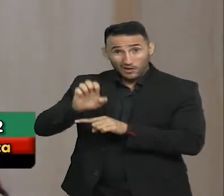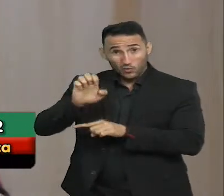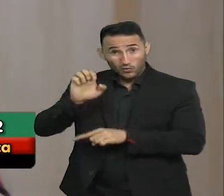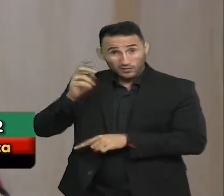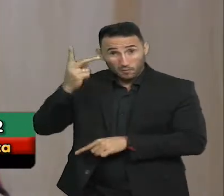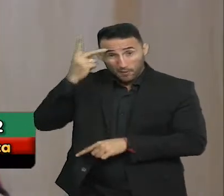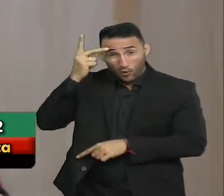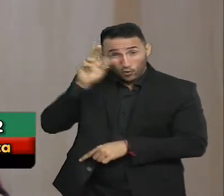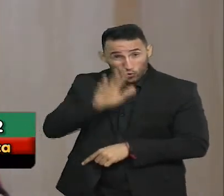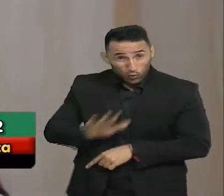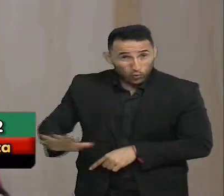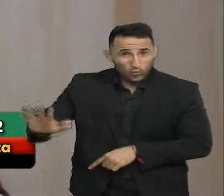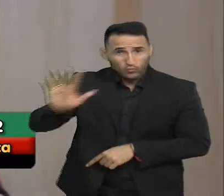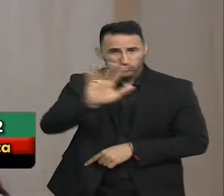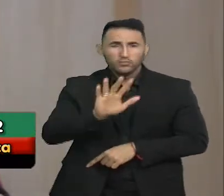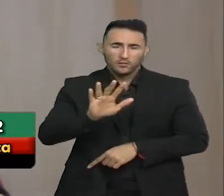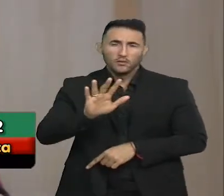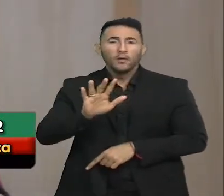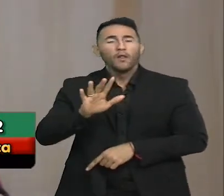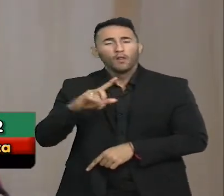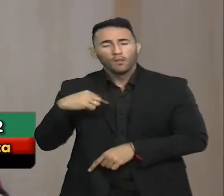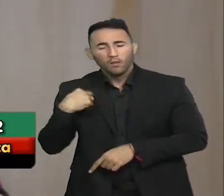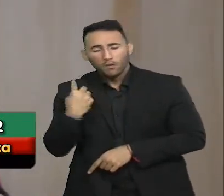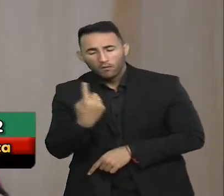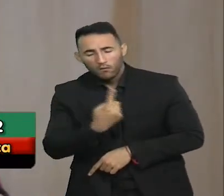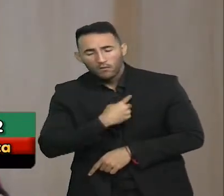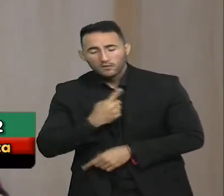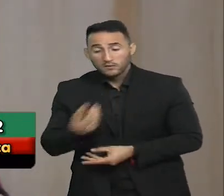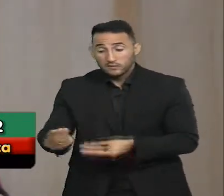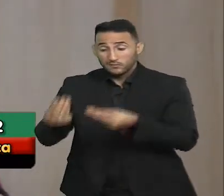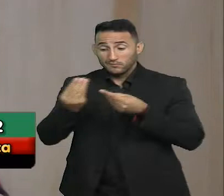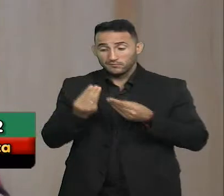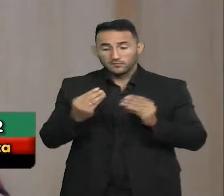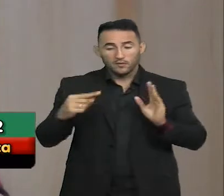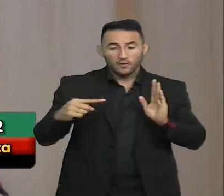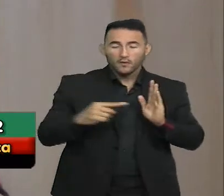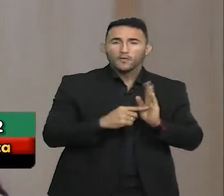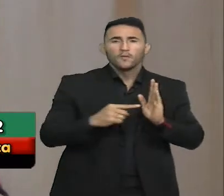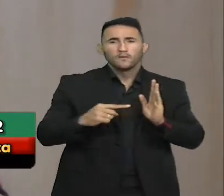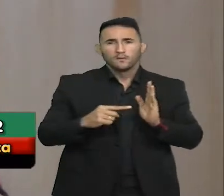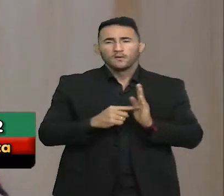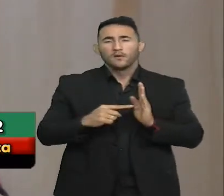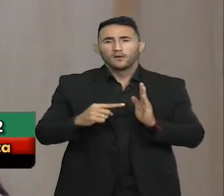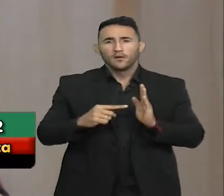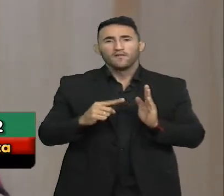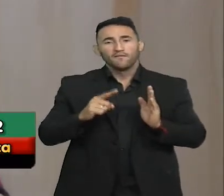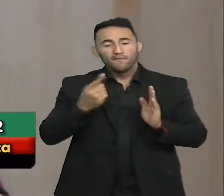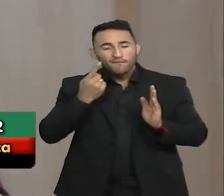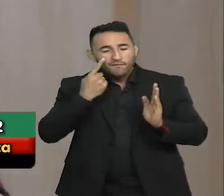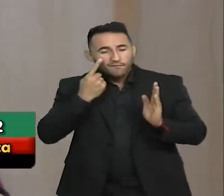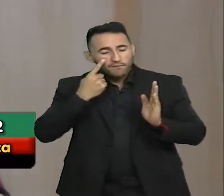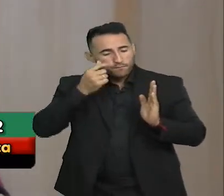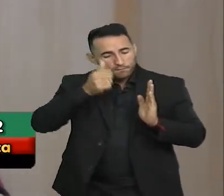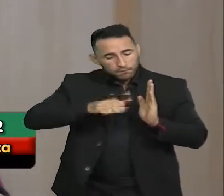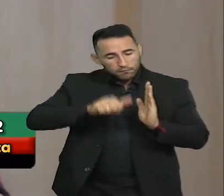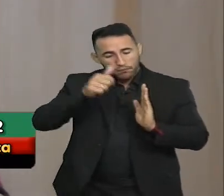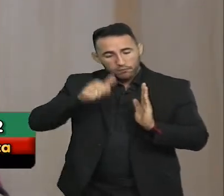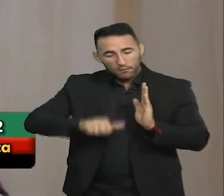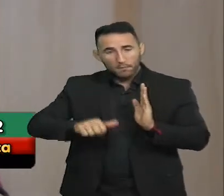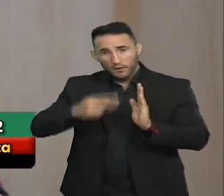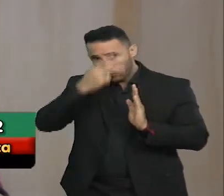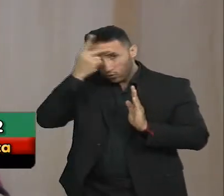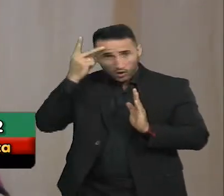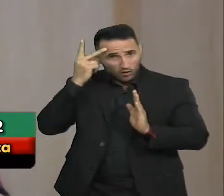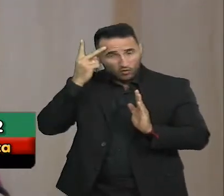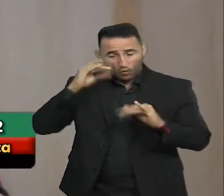inteiro. E, quando nós recebemos uma denúncia e entramos em contato com a pessoa